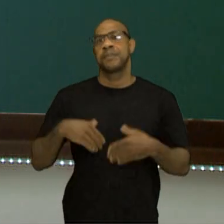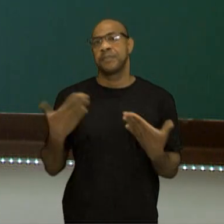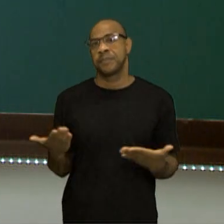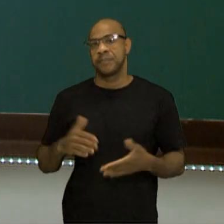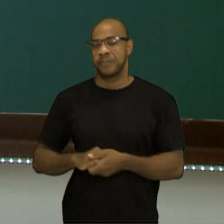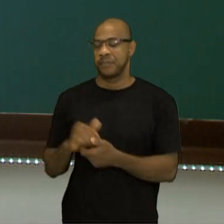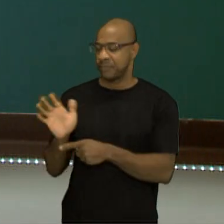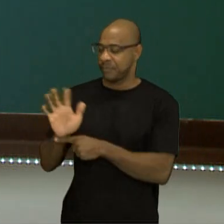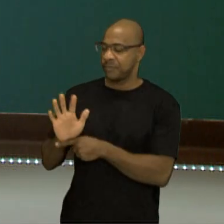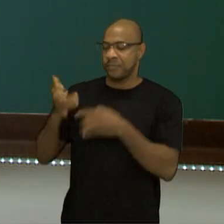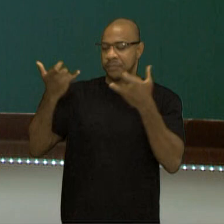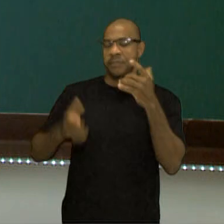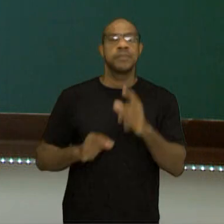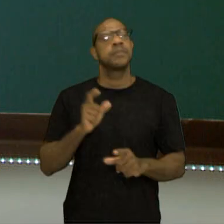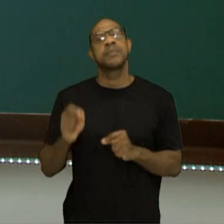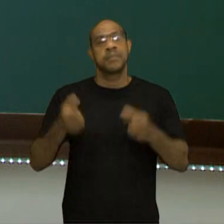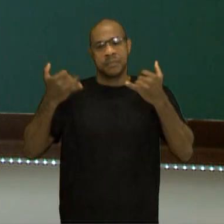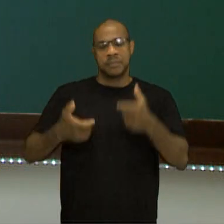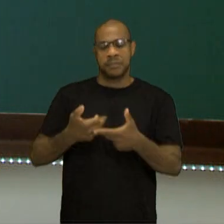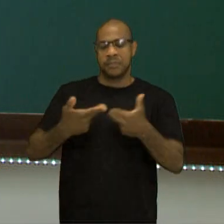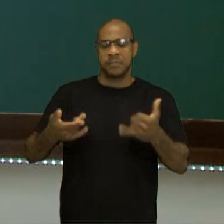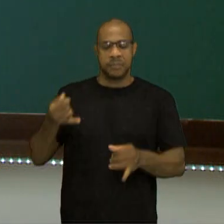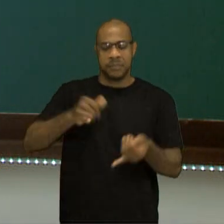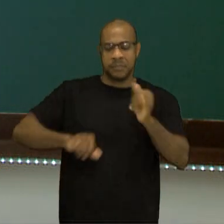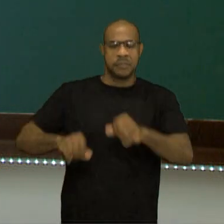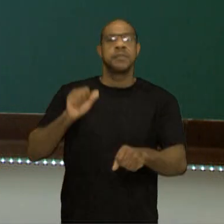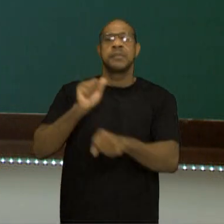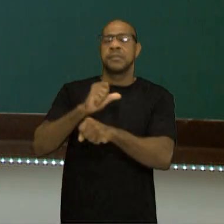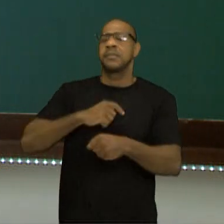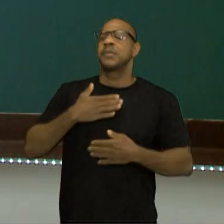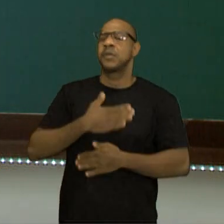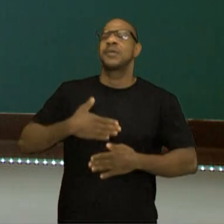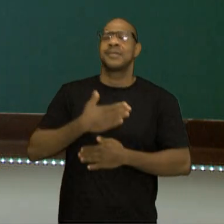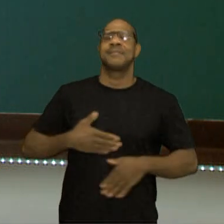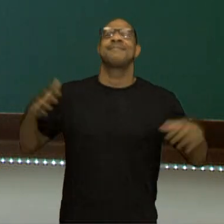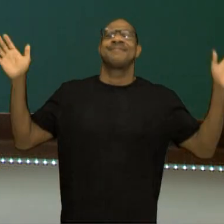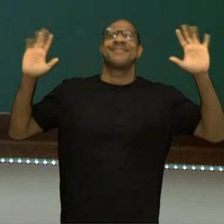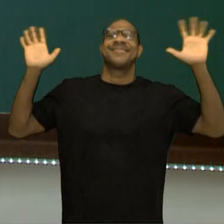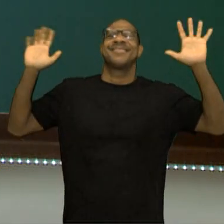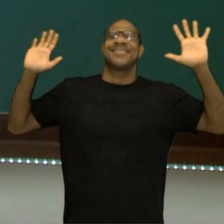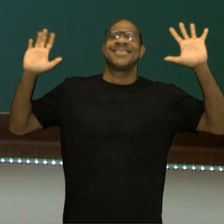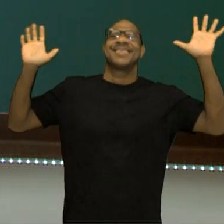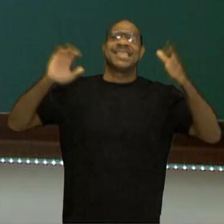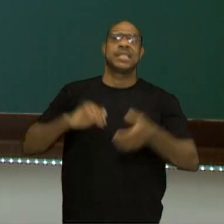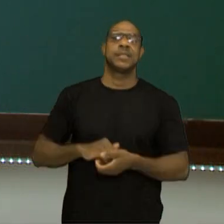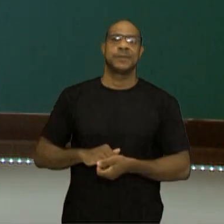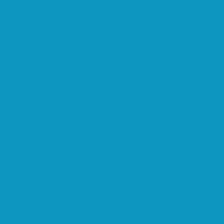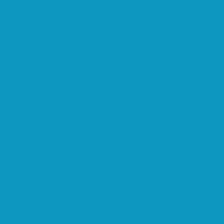Nesse vídeo, nós falamos sobre elementos químicos. Espero que vocês tenham gostado e até breve!